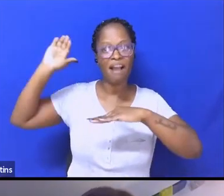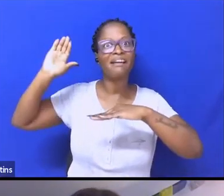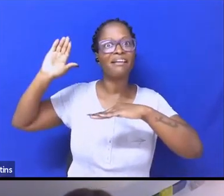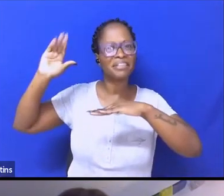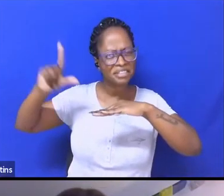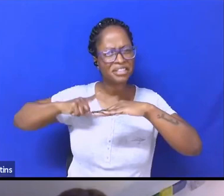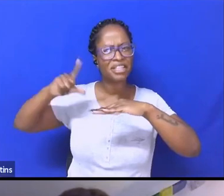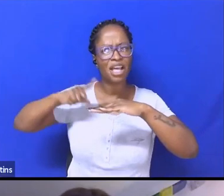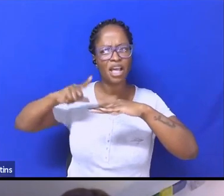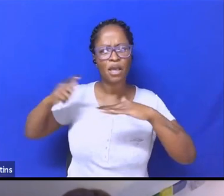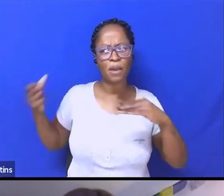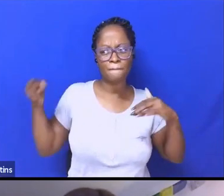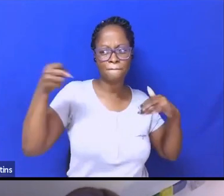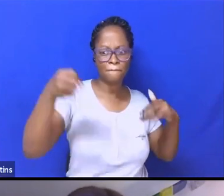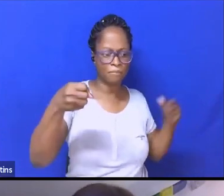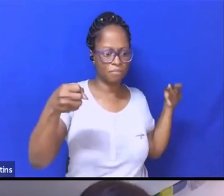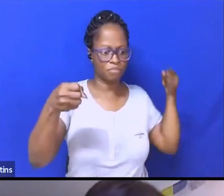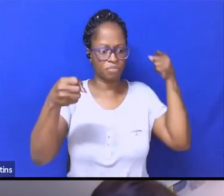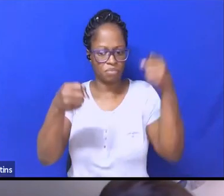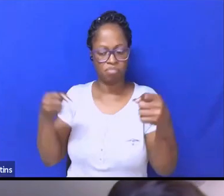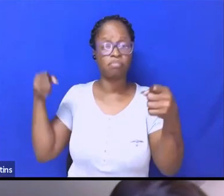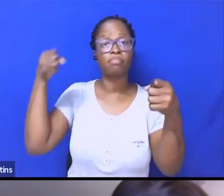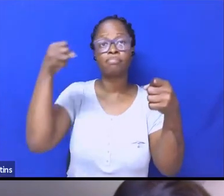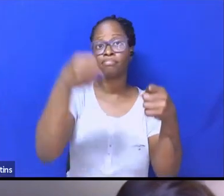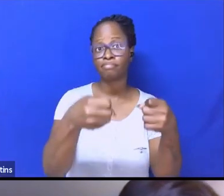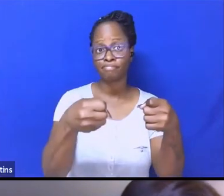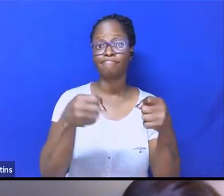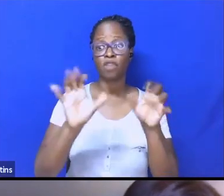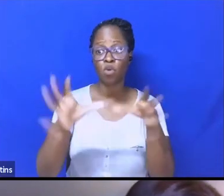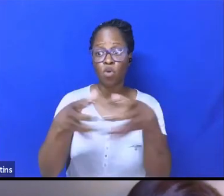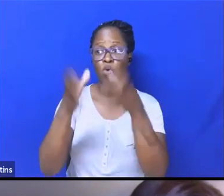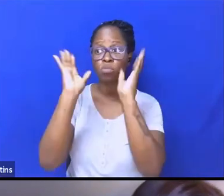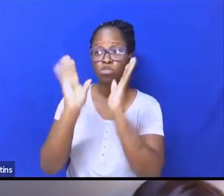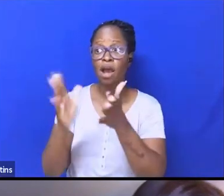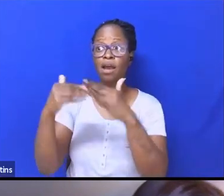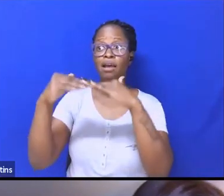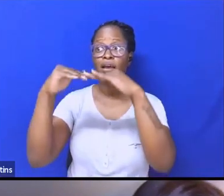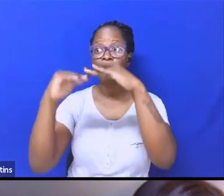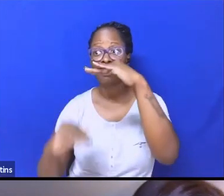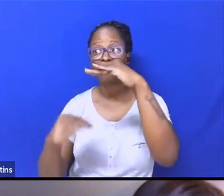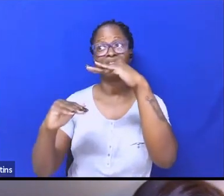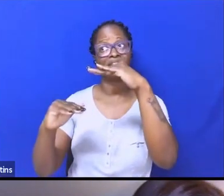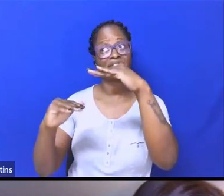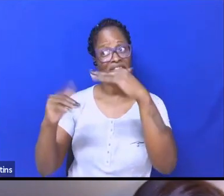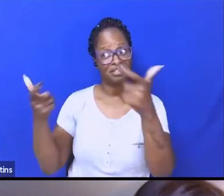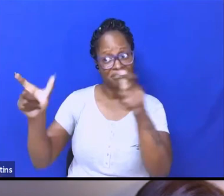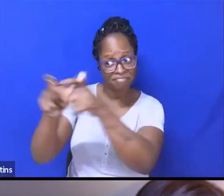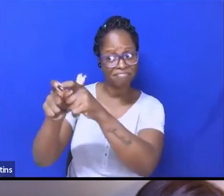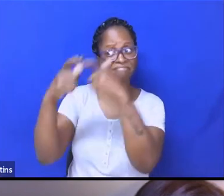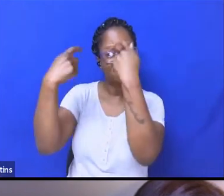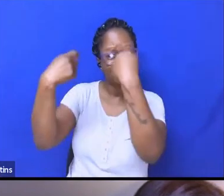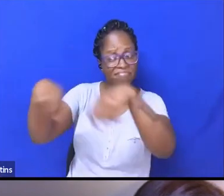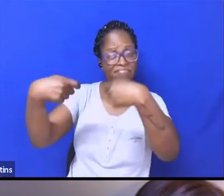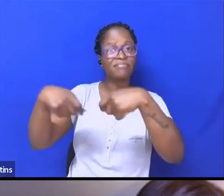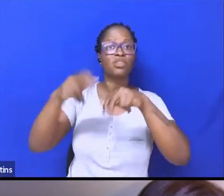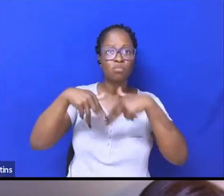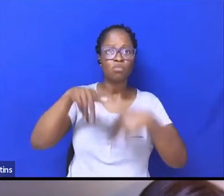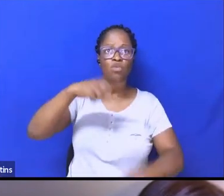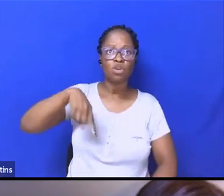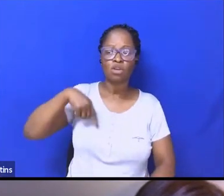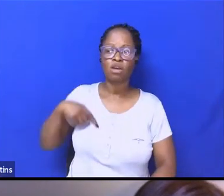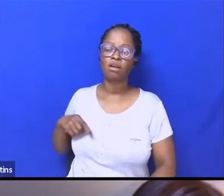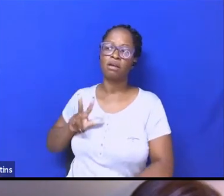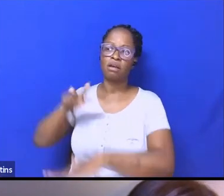pessoas mais grupos representados os grupos que já estão lá vão ter que diminuir então é sempre uma busca ali por espaço